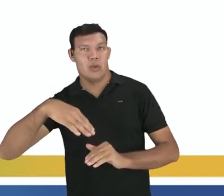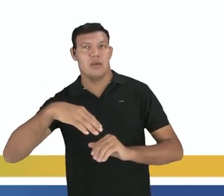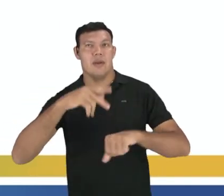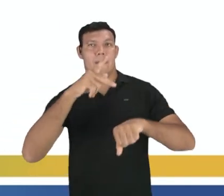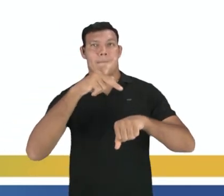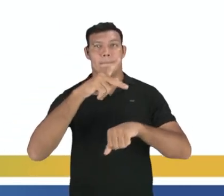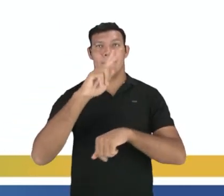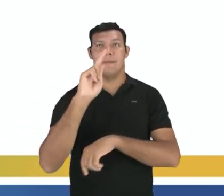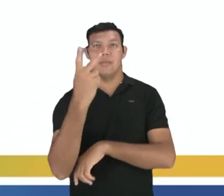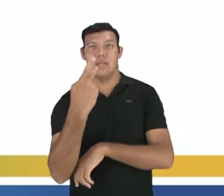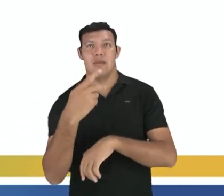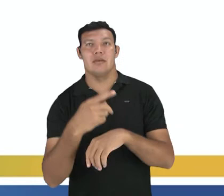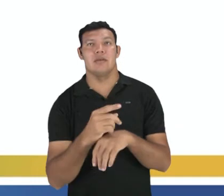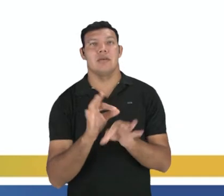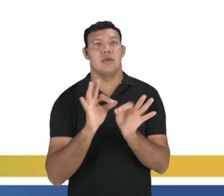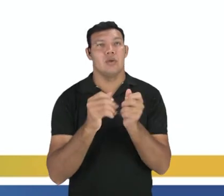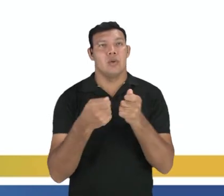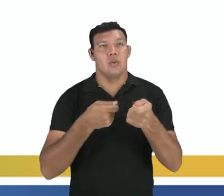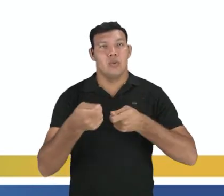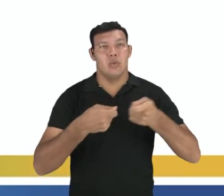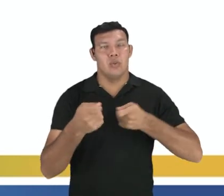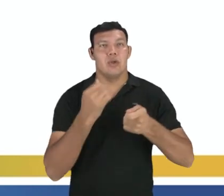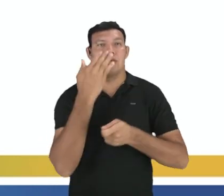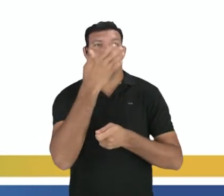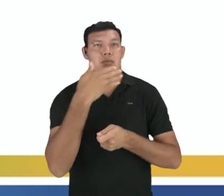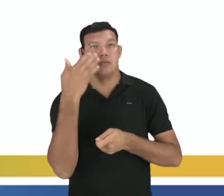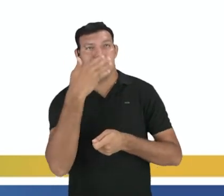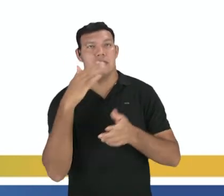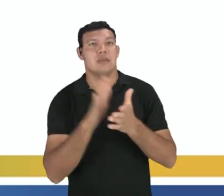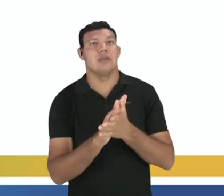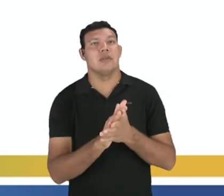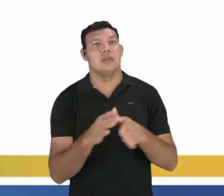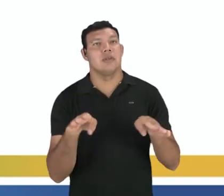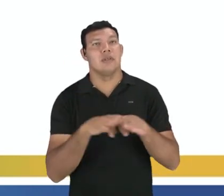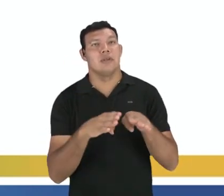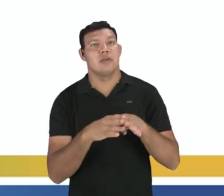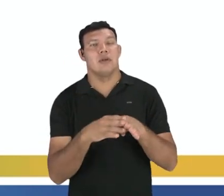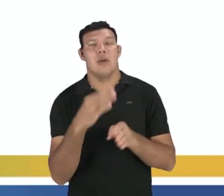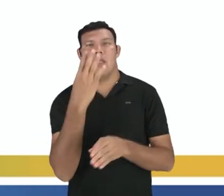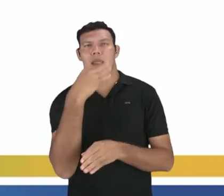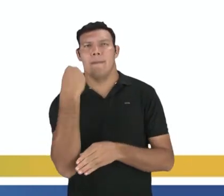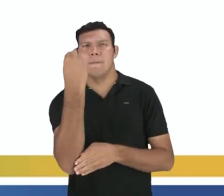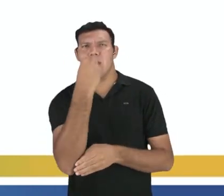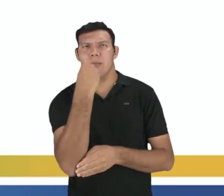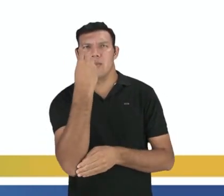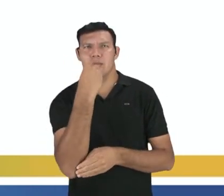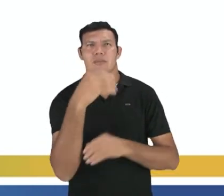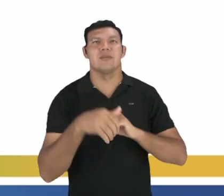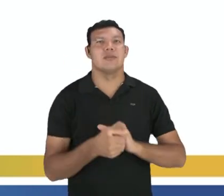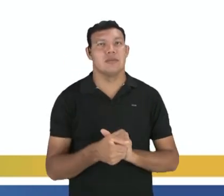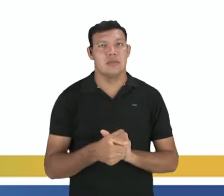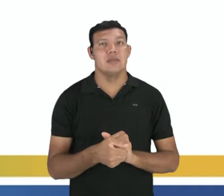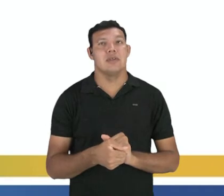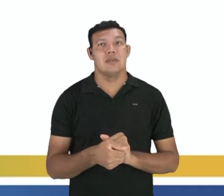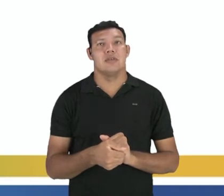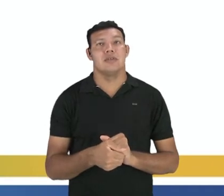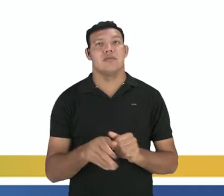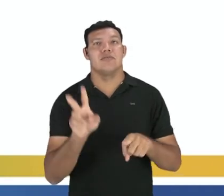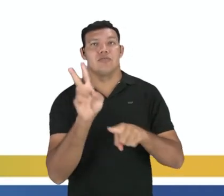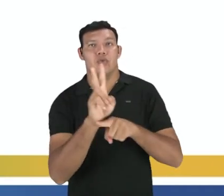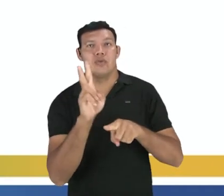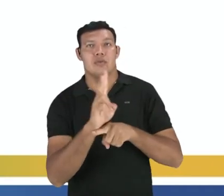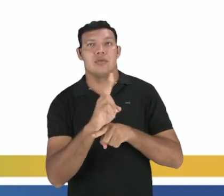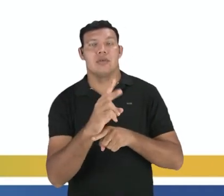como conservante da bebida. Diante dessas informações, equacione a reação de